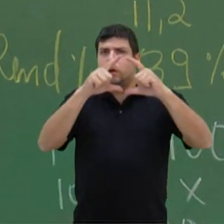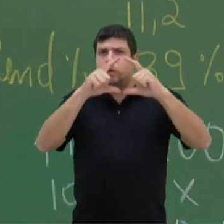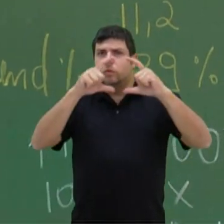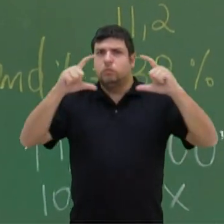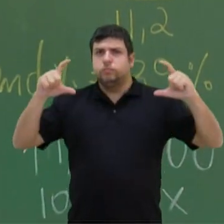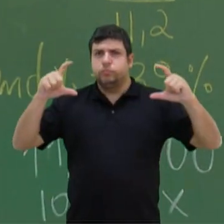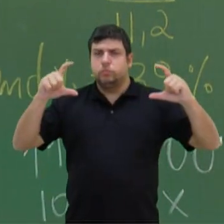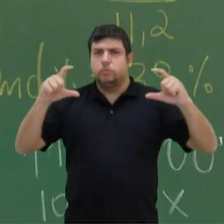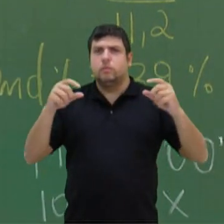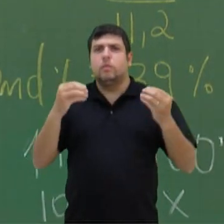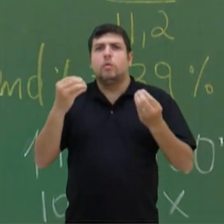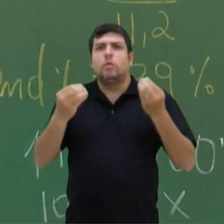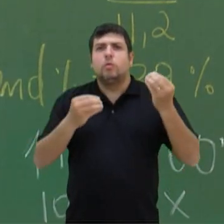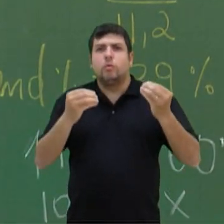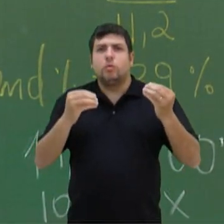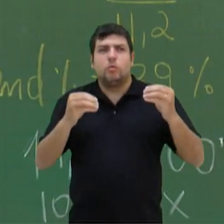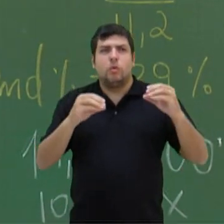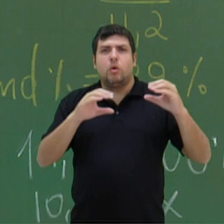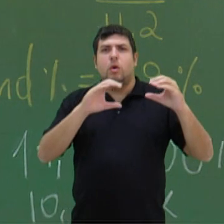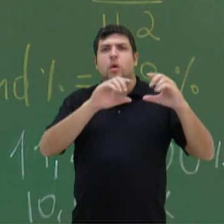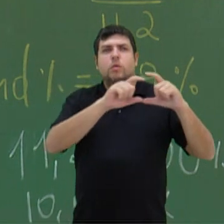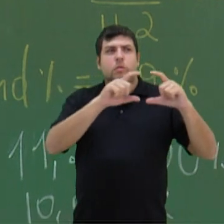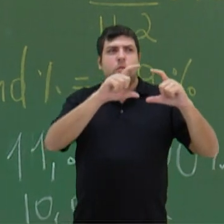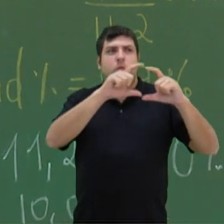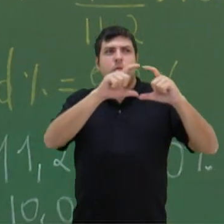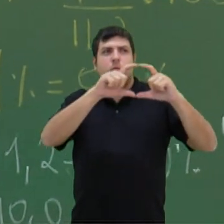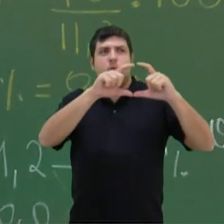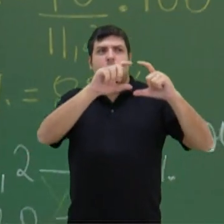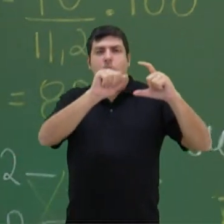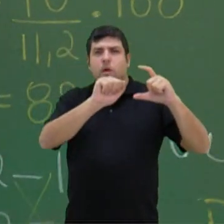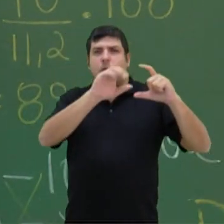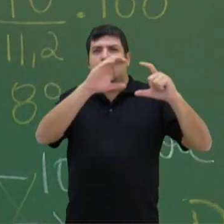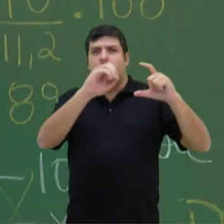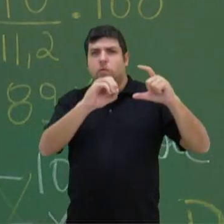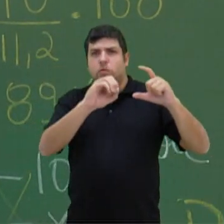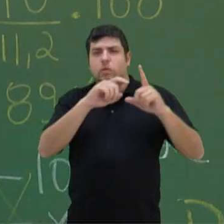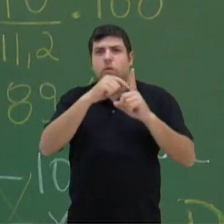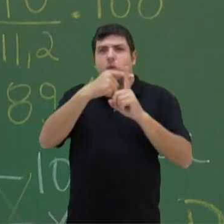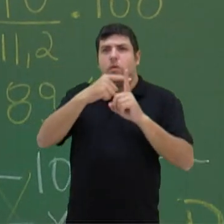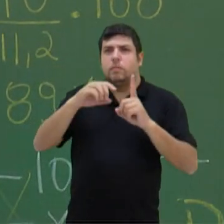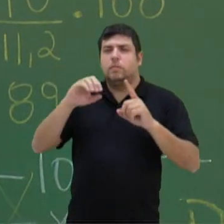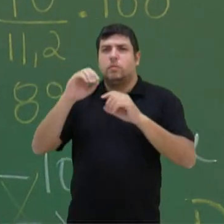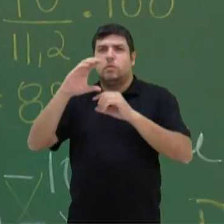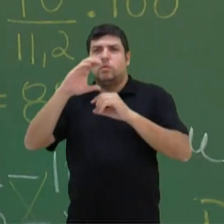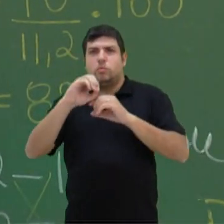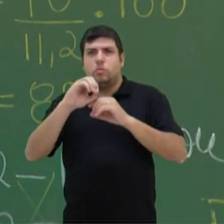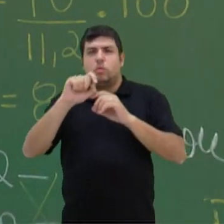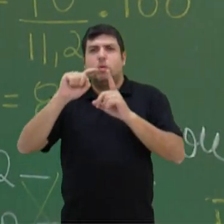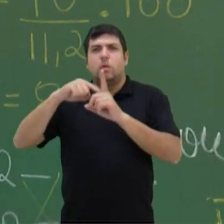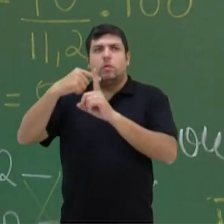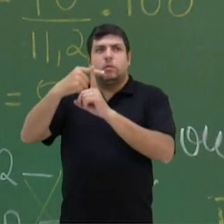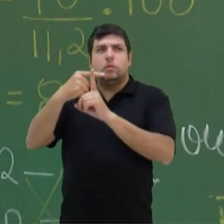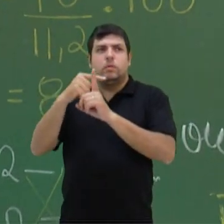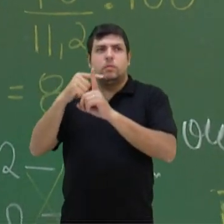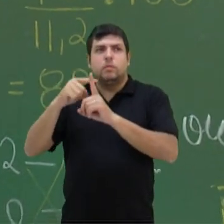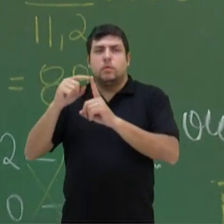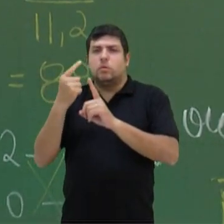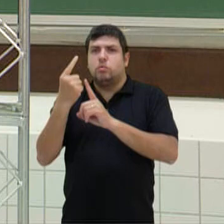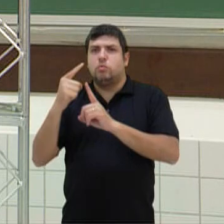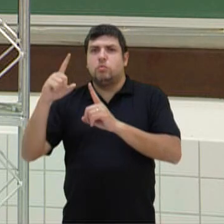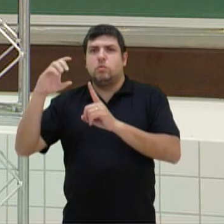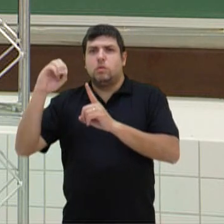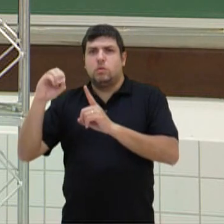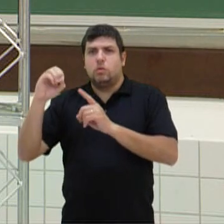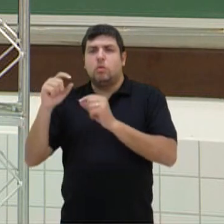o carbonato de cálcio produz o óxido de cálcio e o dióxido de carbono, tá? Porque ele diz ali que é um processo